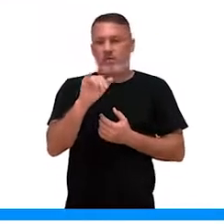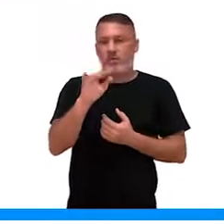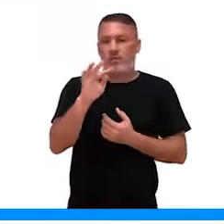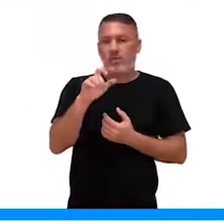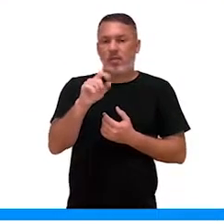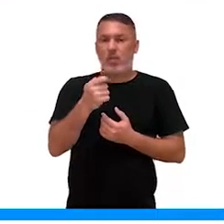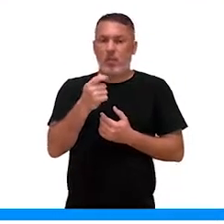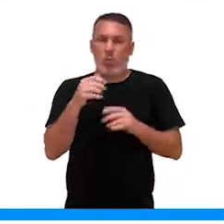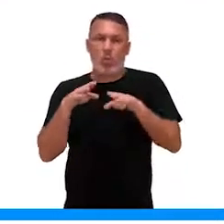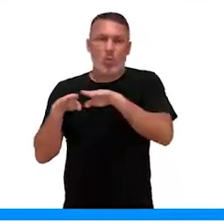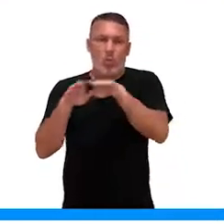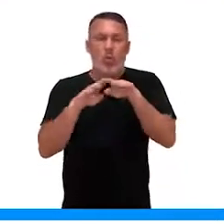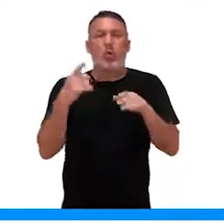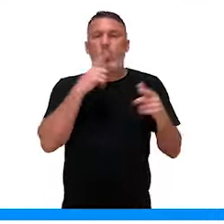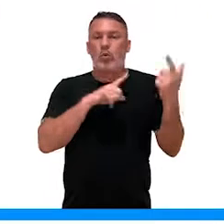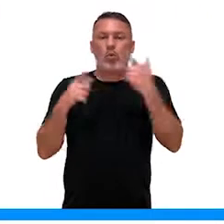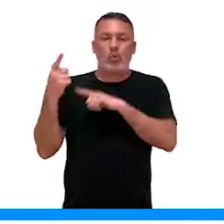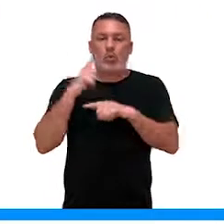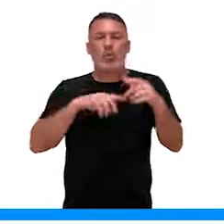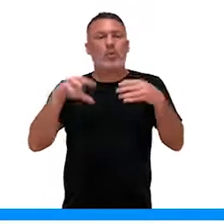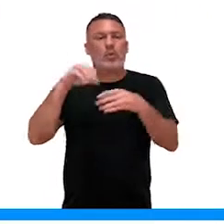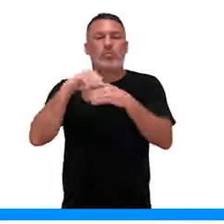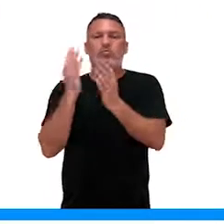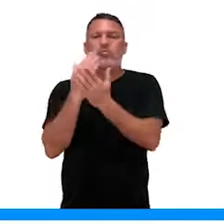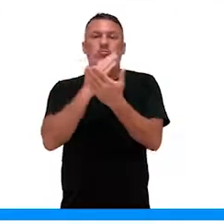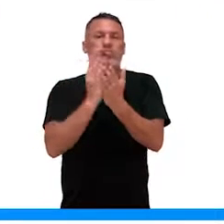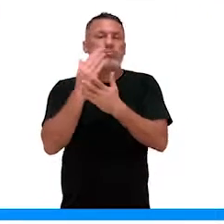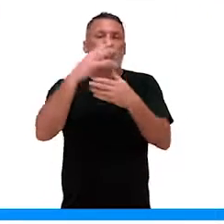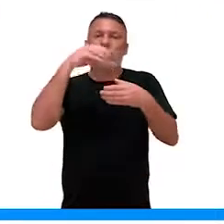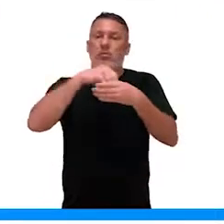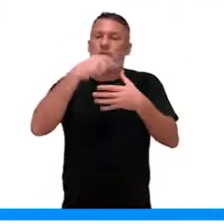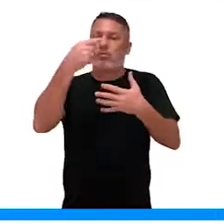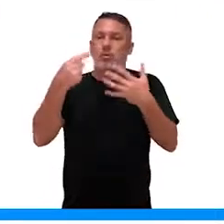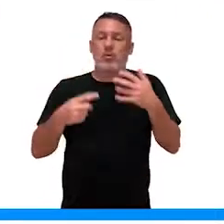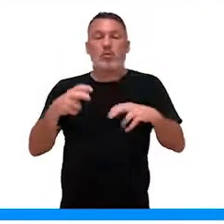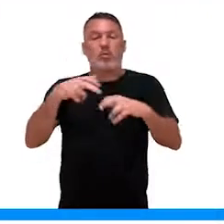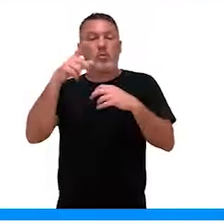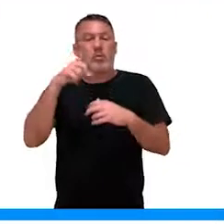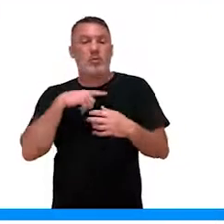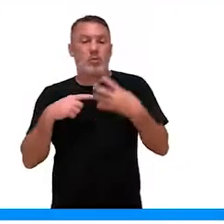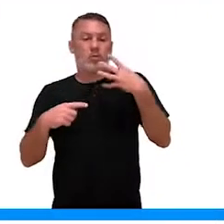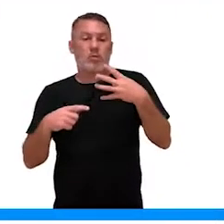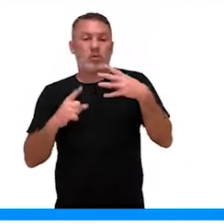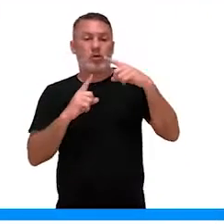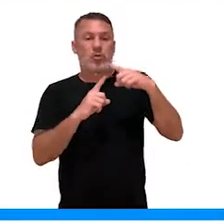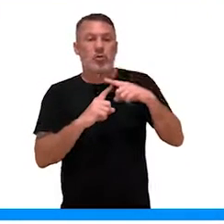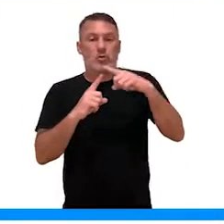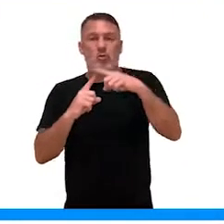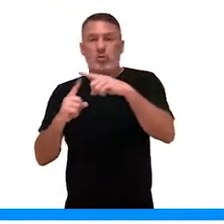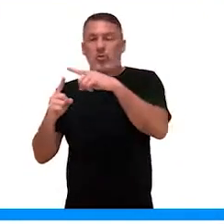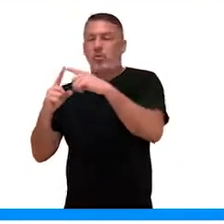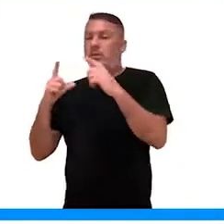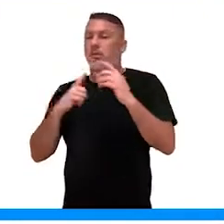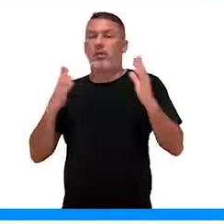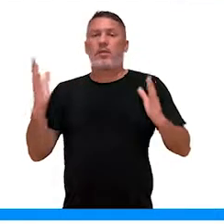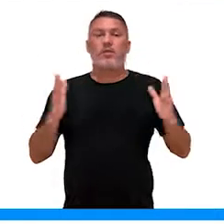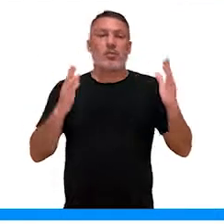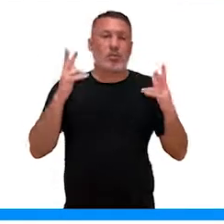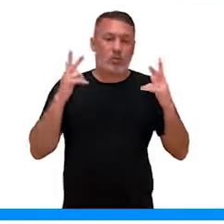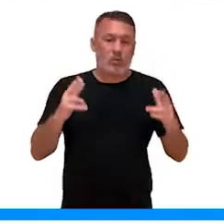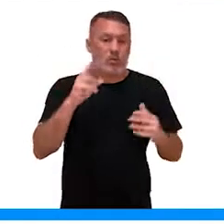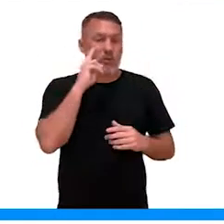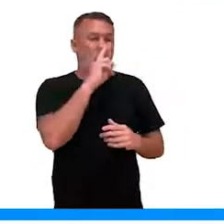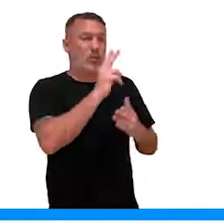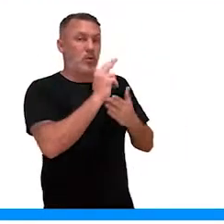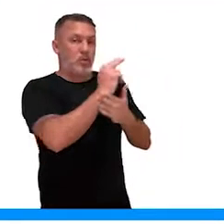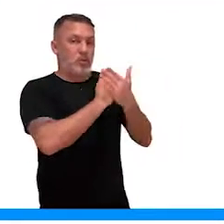ele vai conseguir clivar as células inteiras. Então, a gente vai ter 4 células formadas do mesmo tamanho. Olha lá na